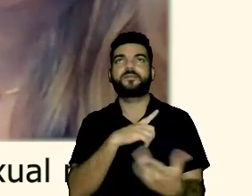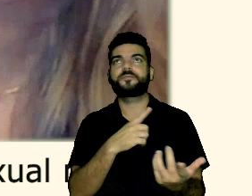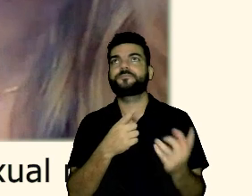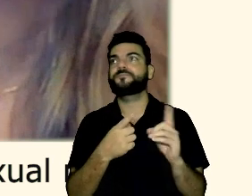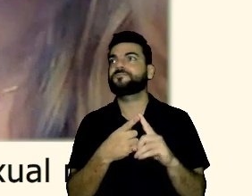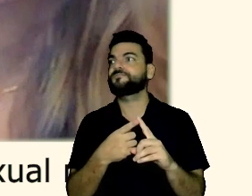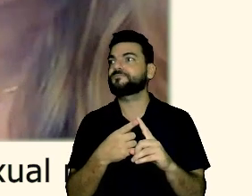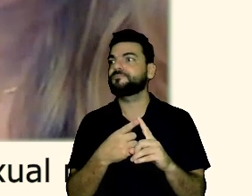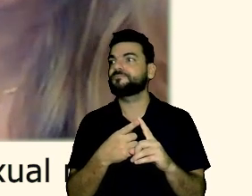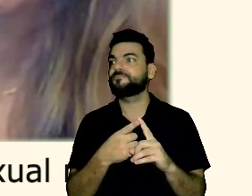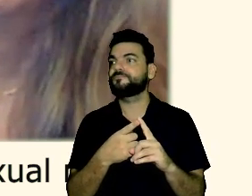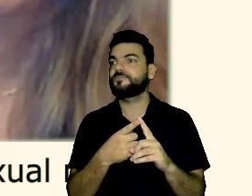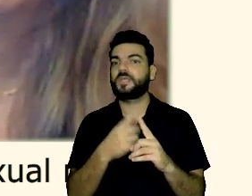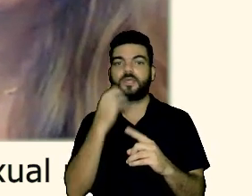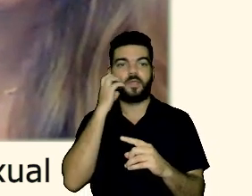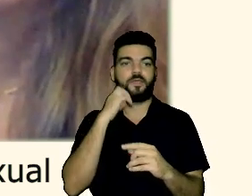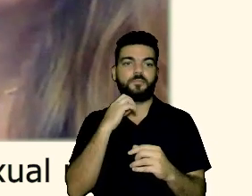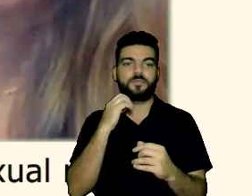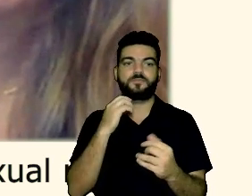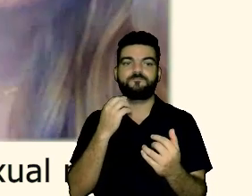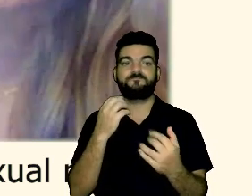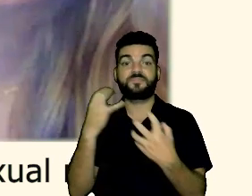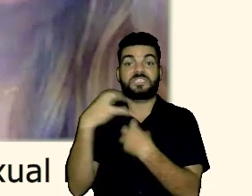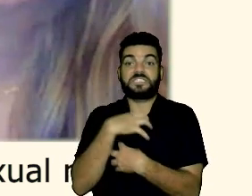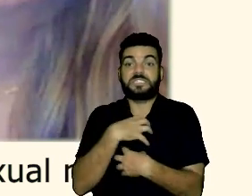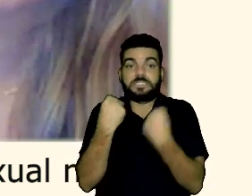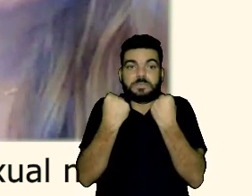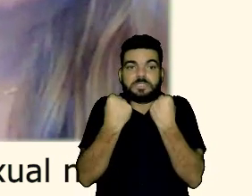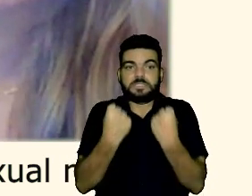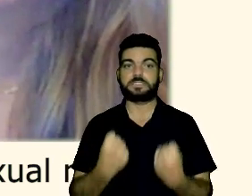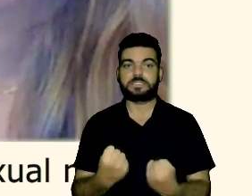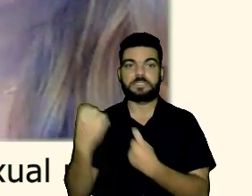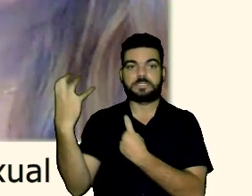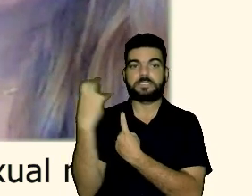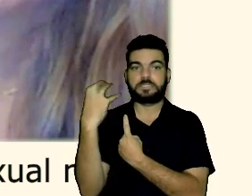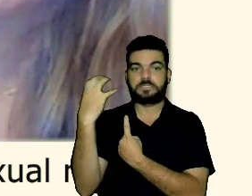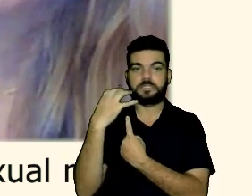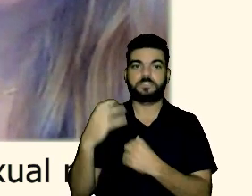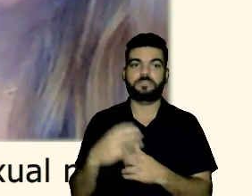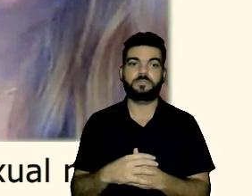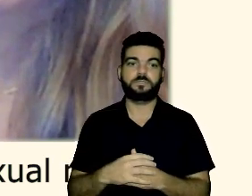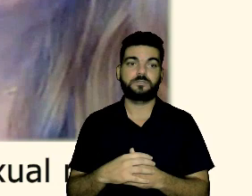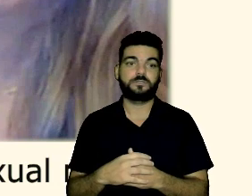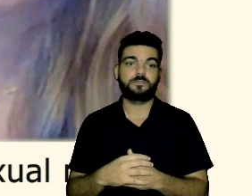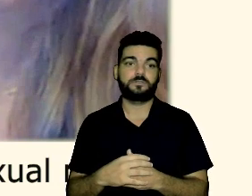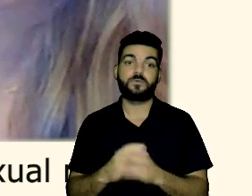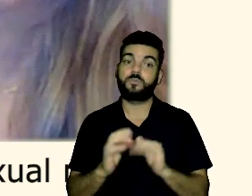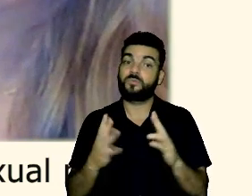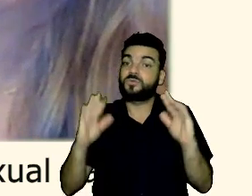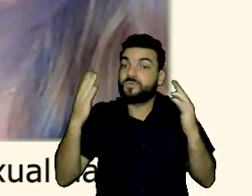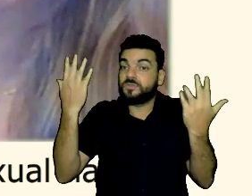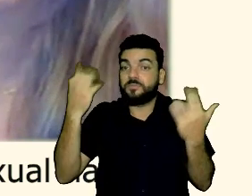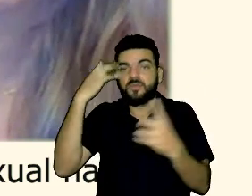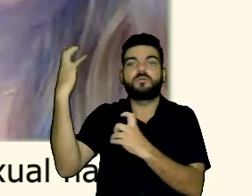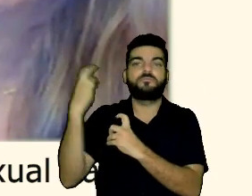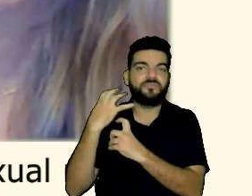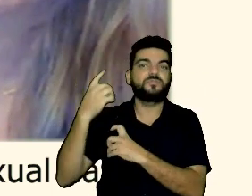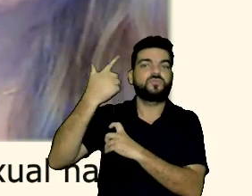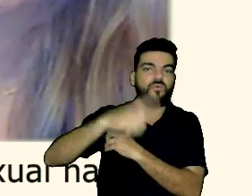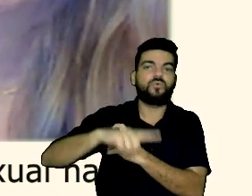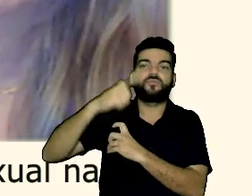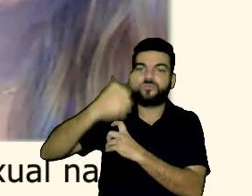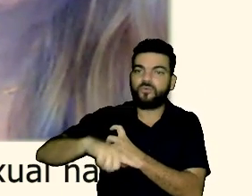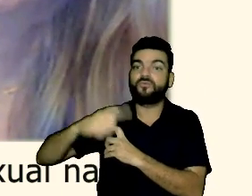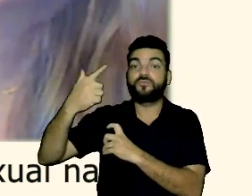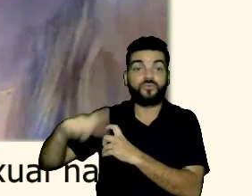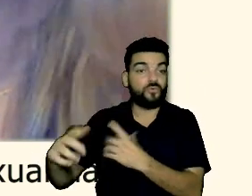assediadas, a gente pode ter um aumento de pressão, porque isso é um escalar, né? As coisas começam, a pessoa